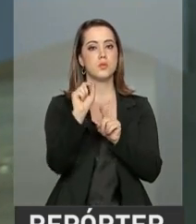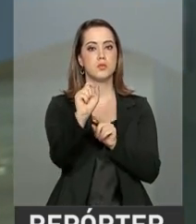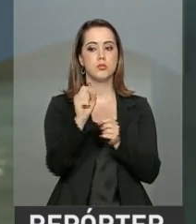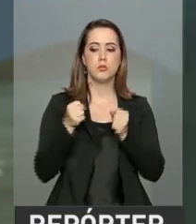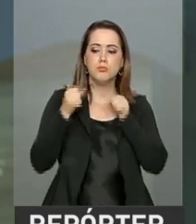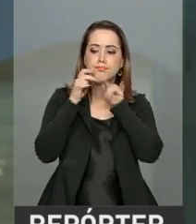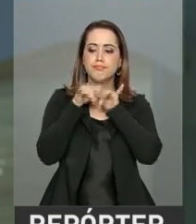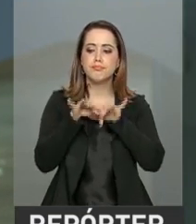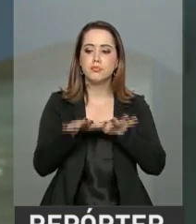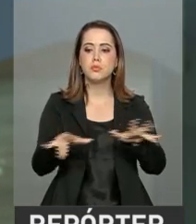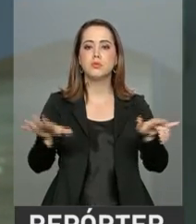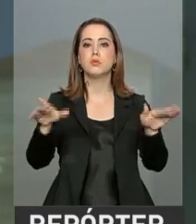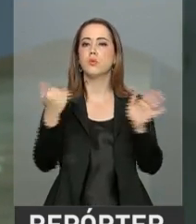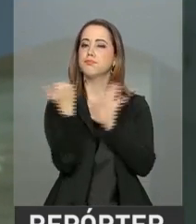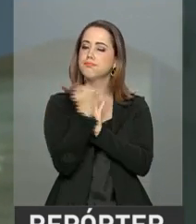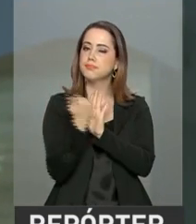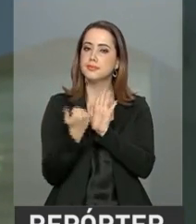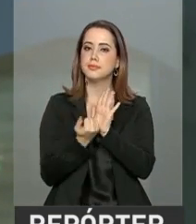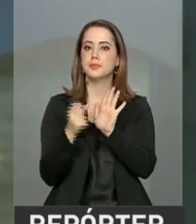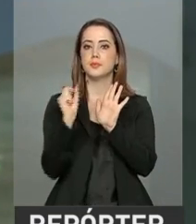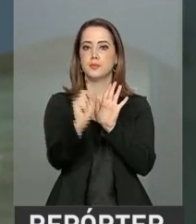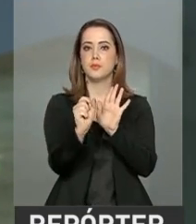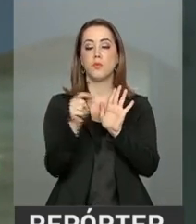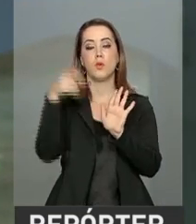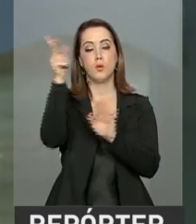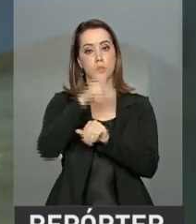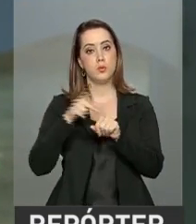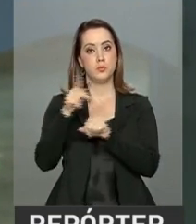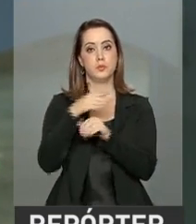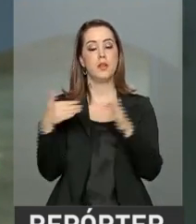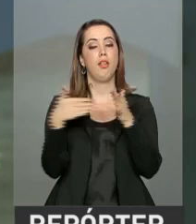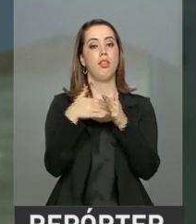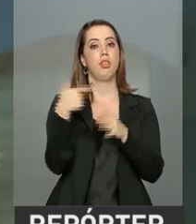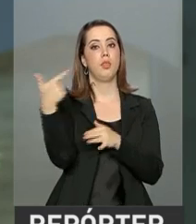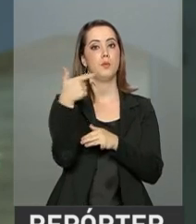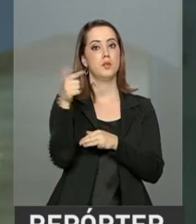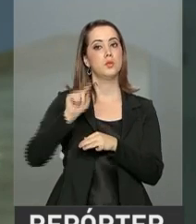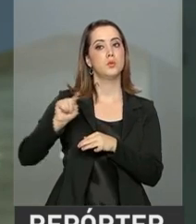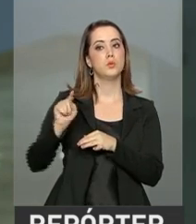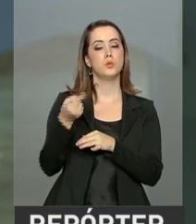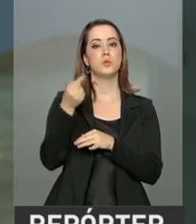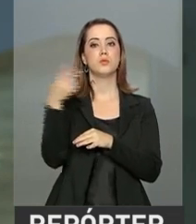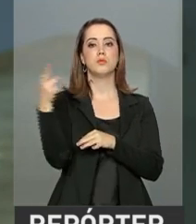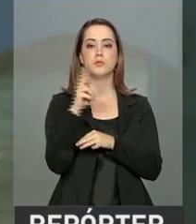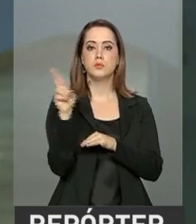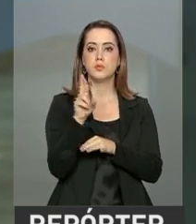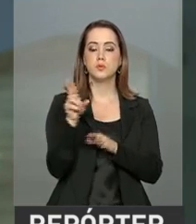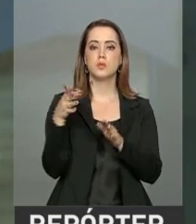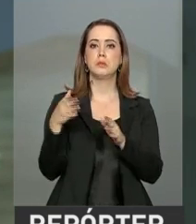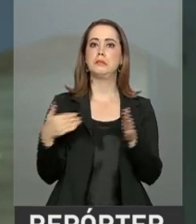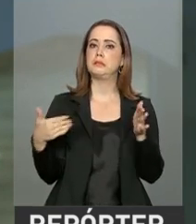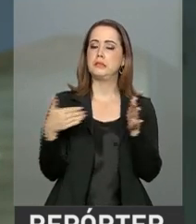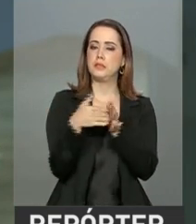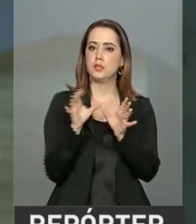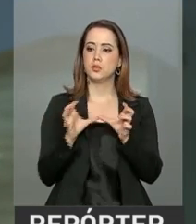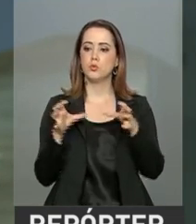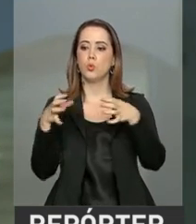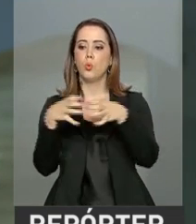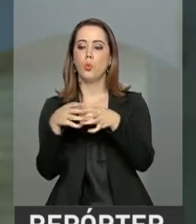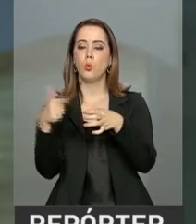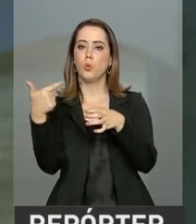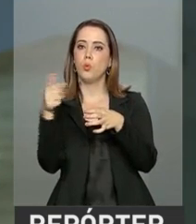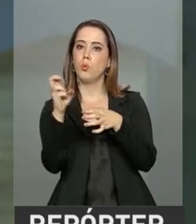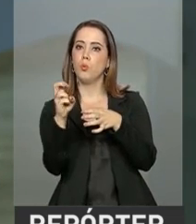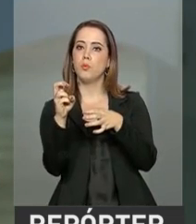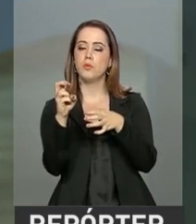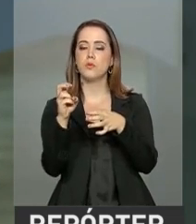projetos pelo país as premiações podem ser de até dois mil reais na categoria individual e 25 mil reais na categoria